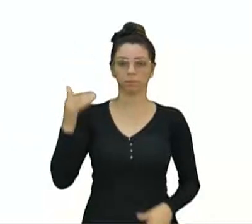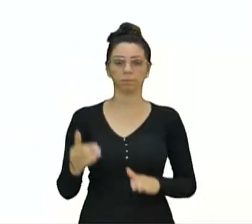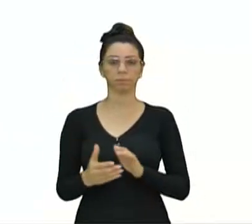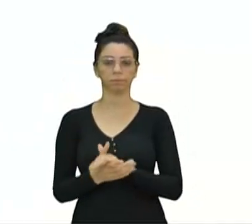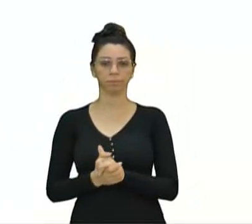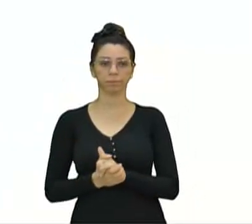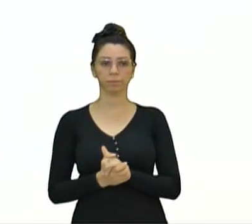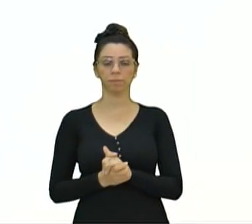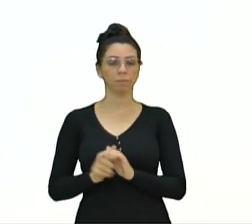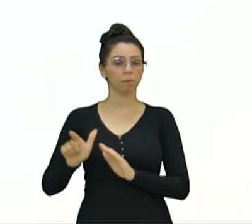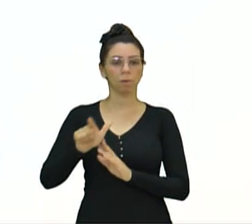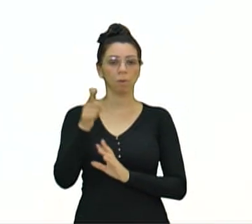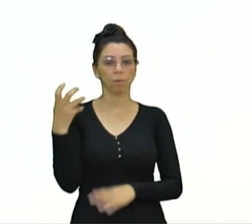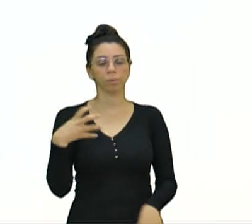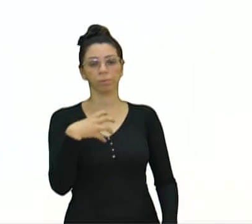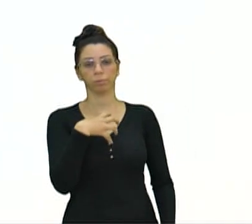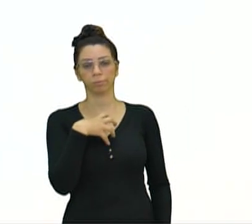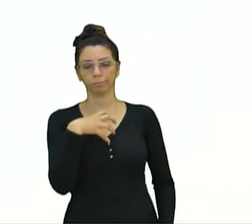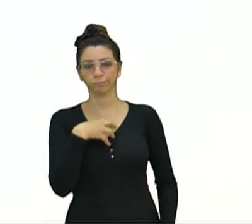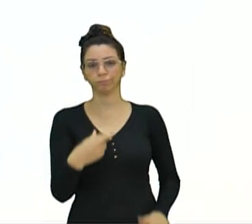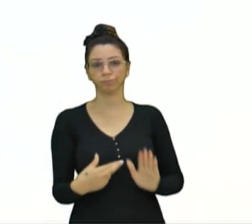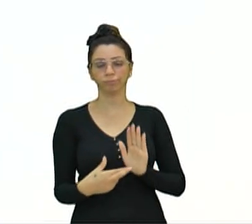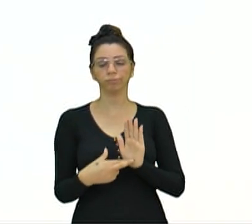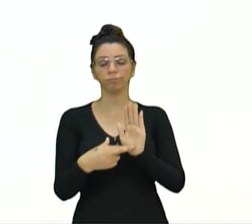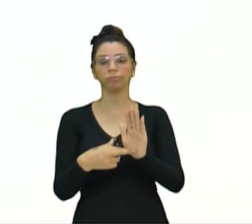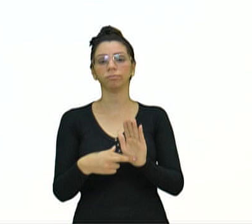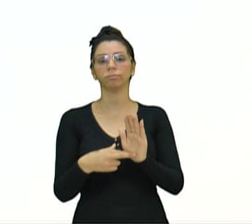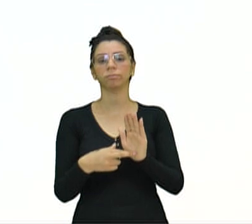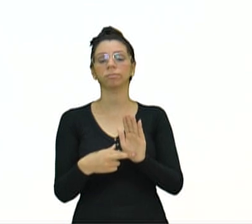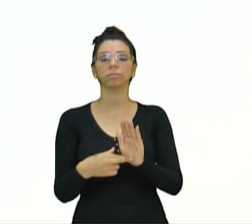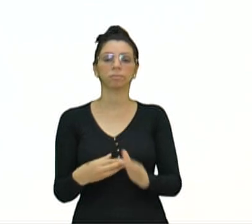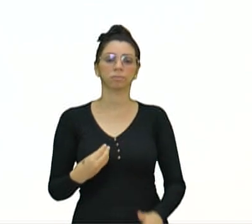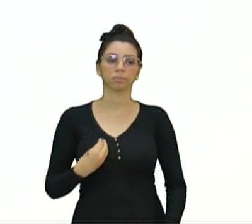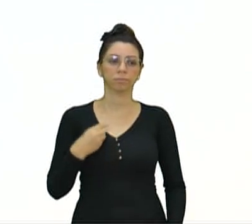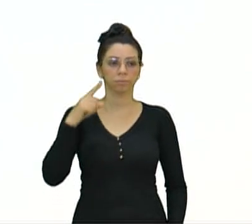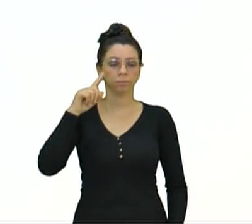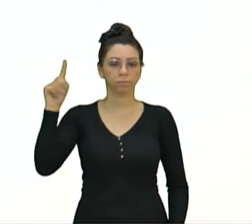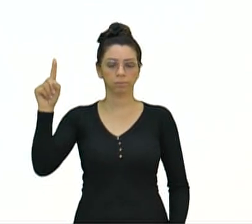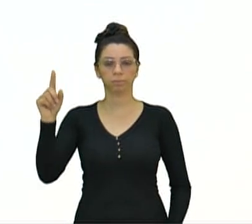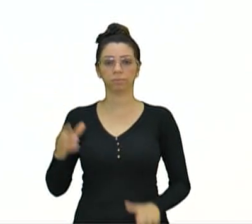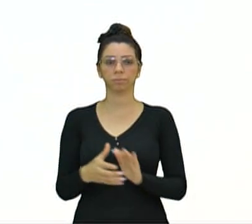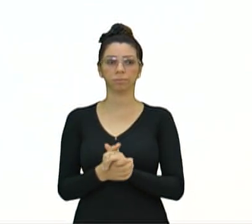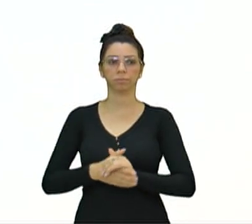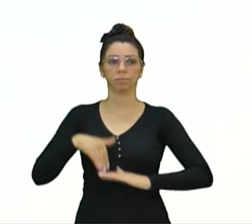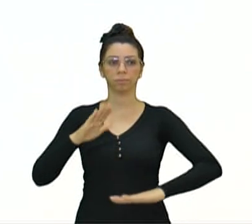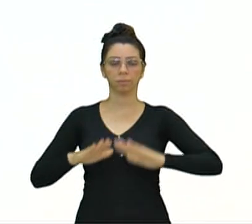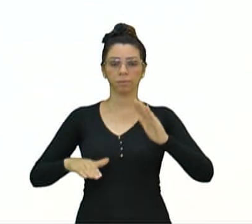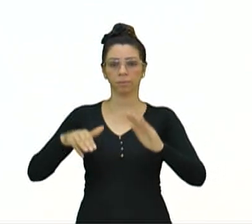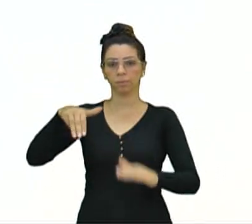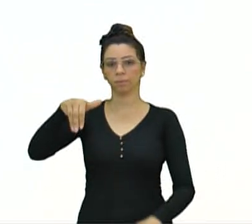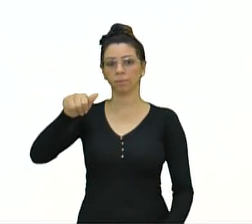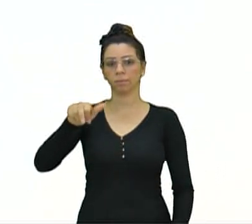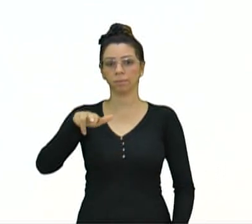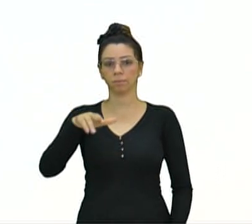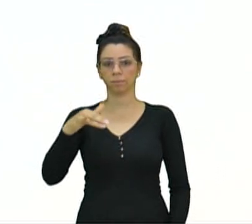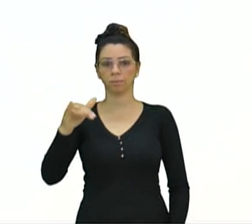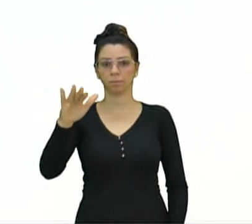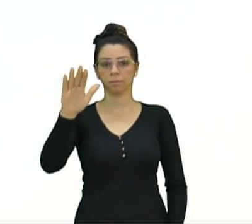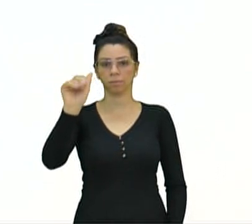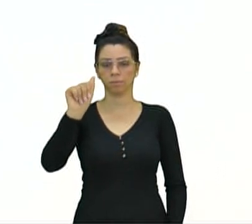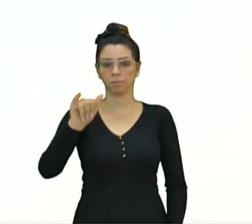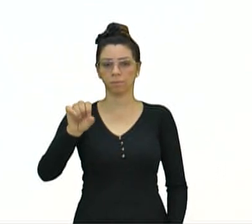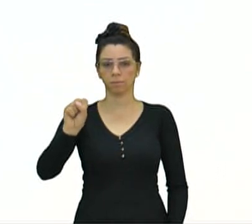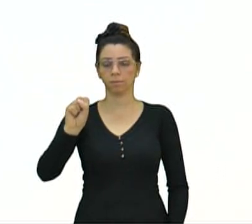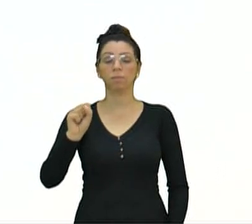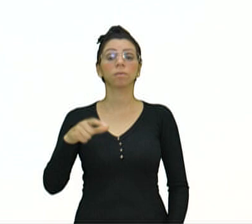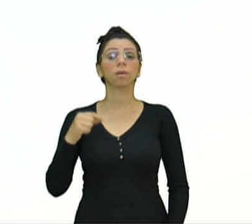Outra forma que o tambor também está presente no nosso cotidiano é nas bandas marciais. Como eu comentei na aula anterior, aqui